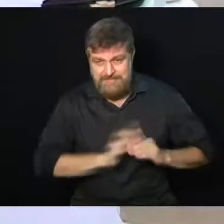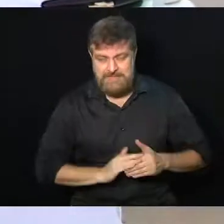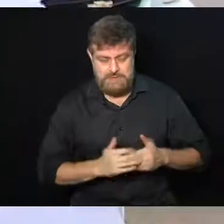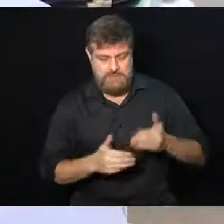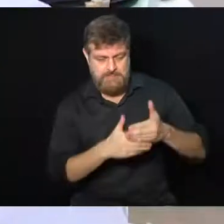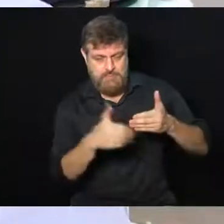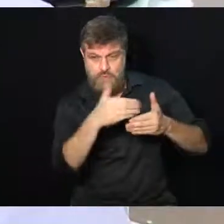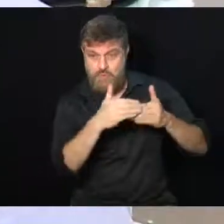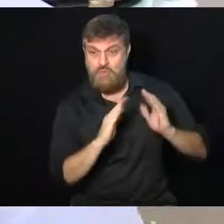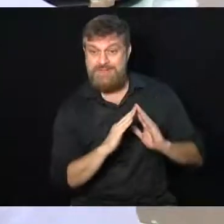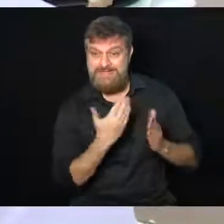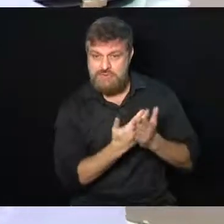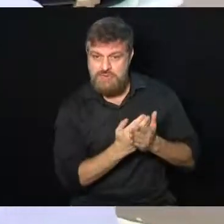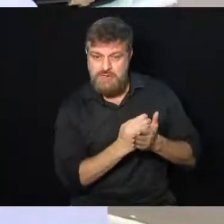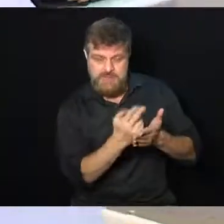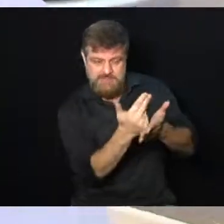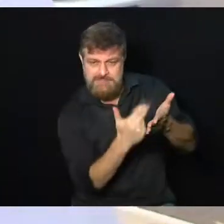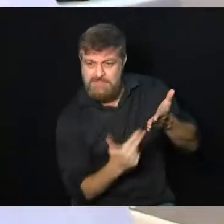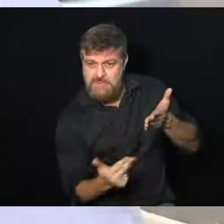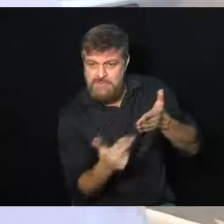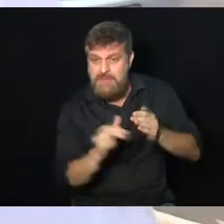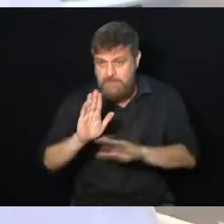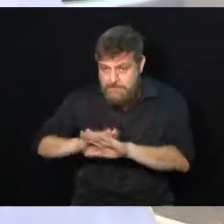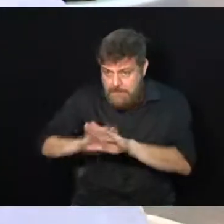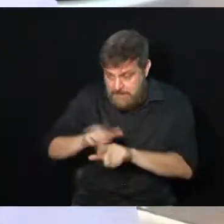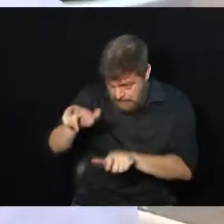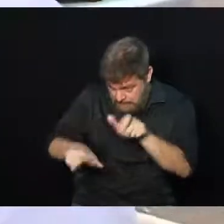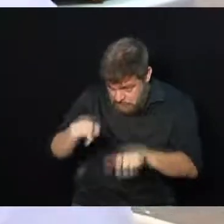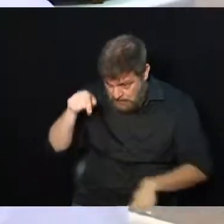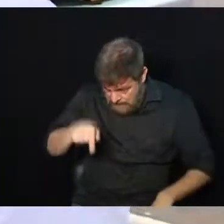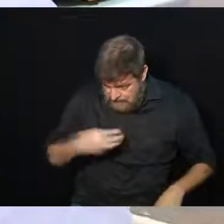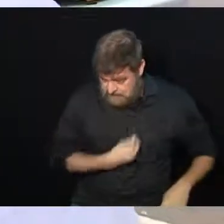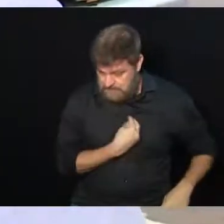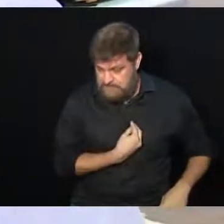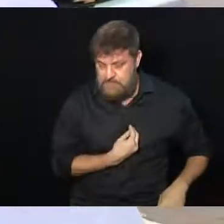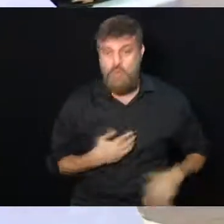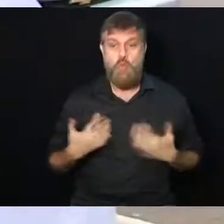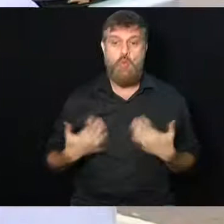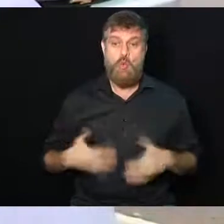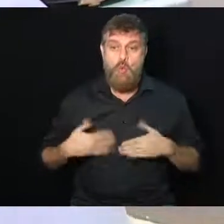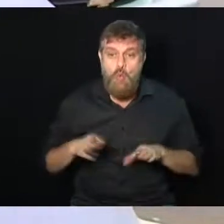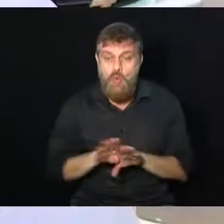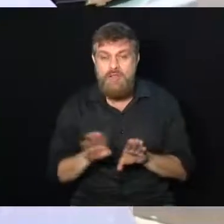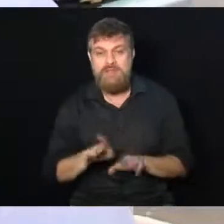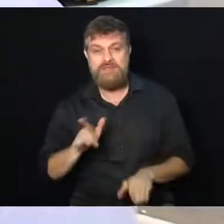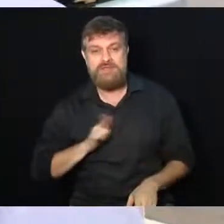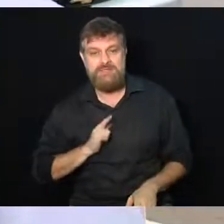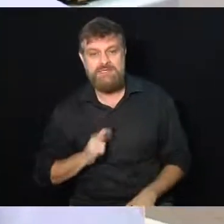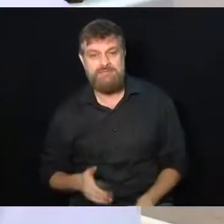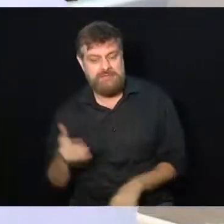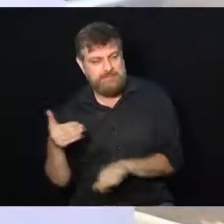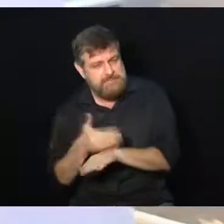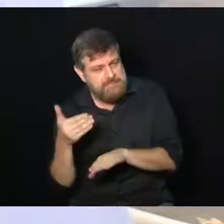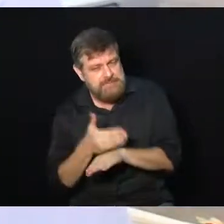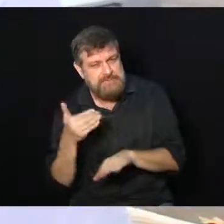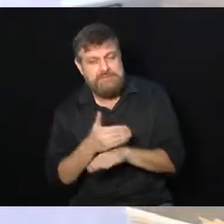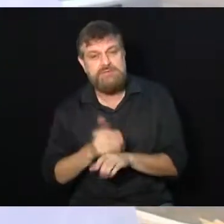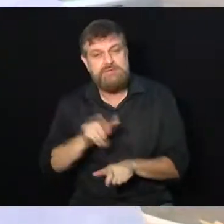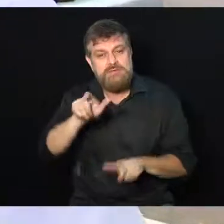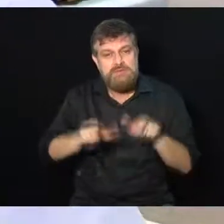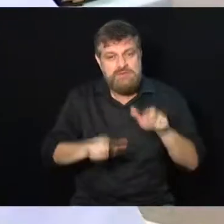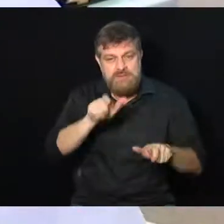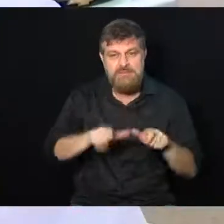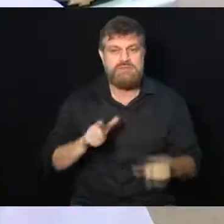grafite. Tudo feito pelos moradores, Tudo né? feito pelos moradores e com a participação direta do pessoal da